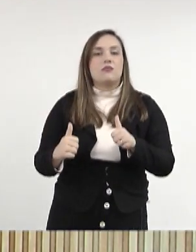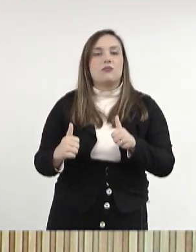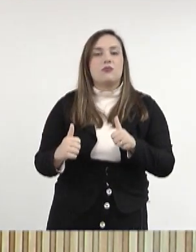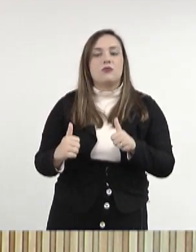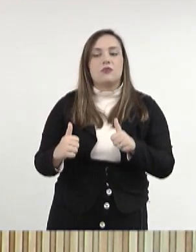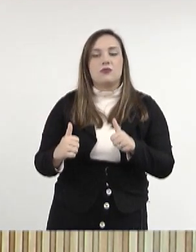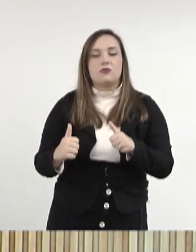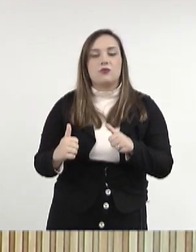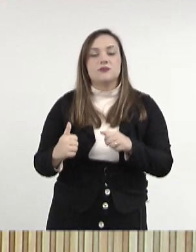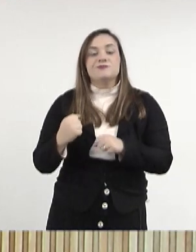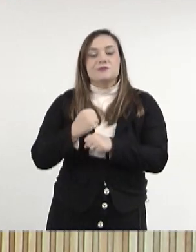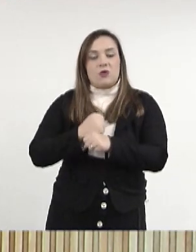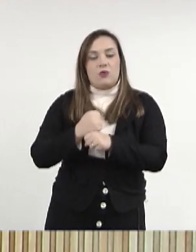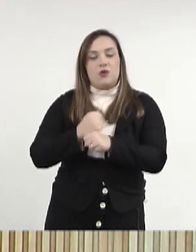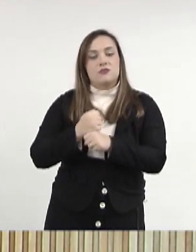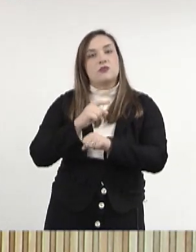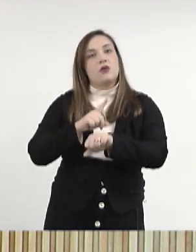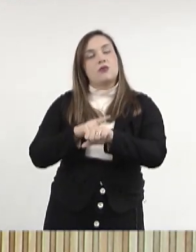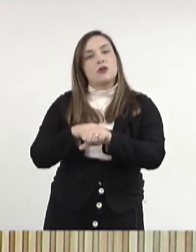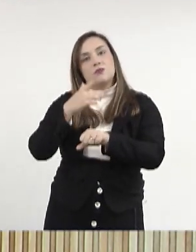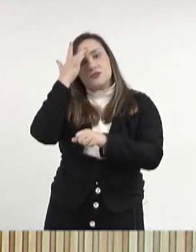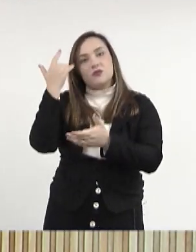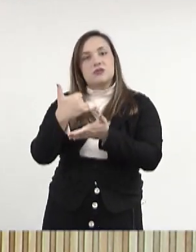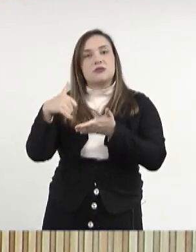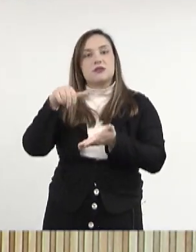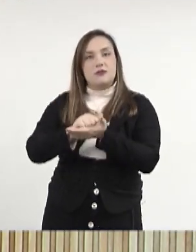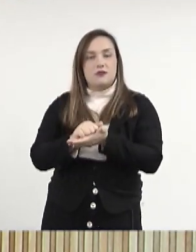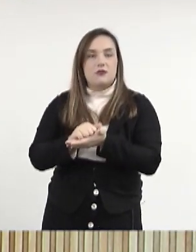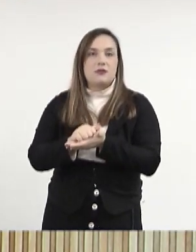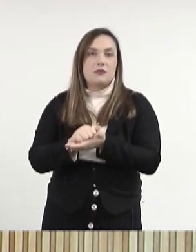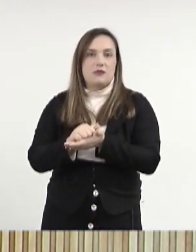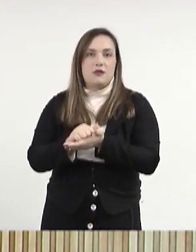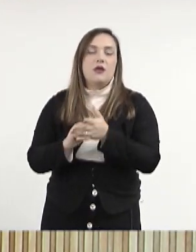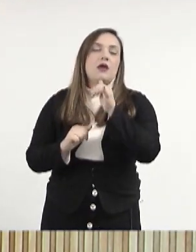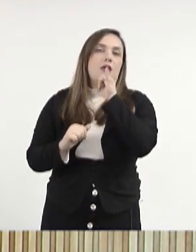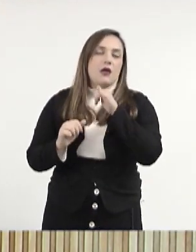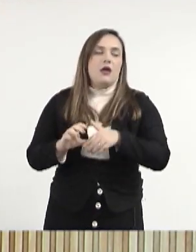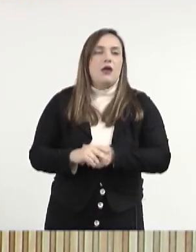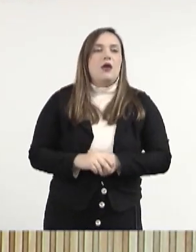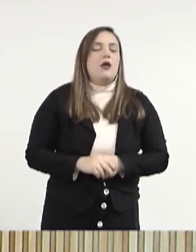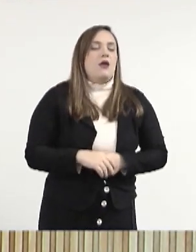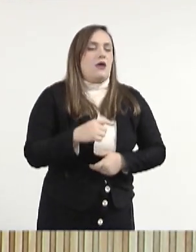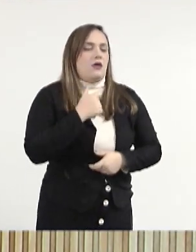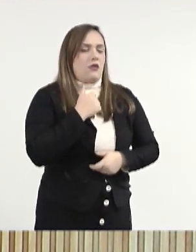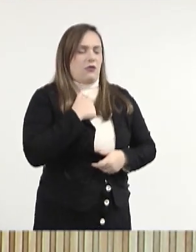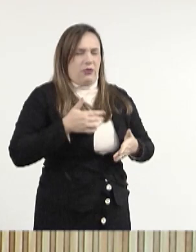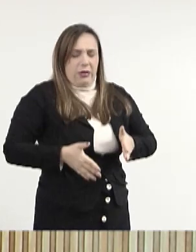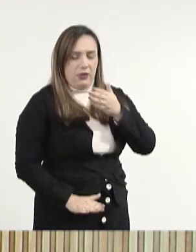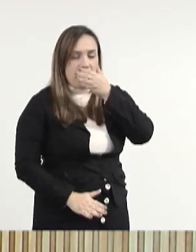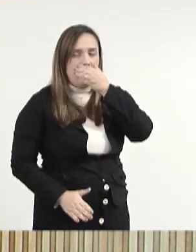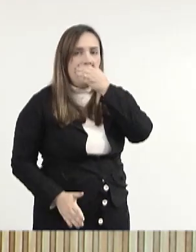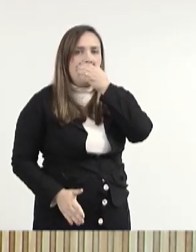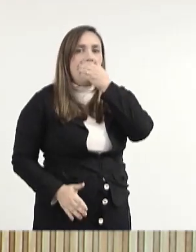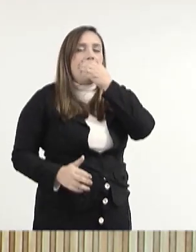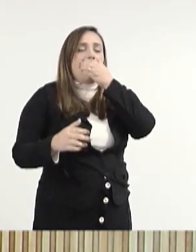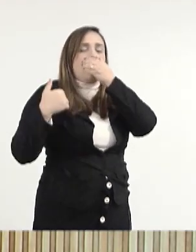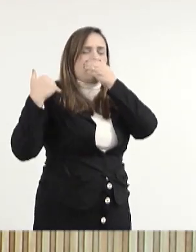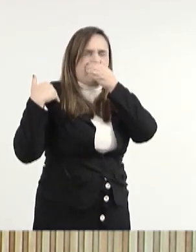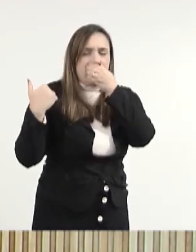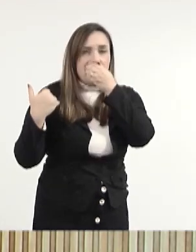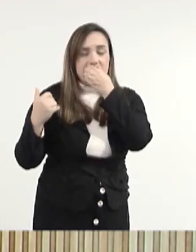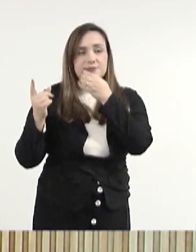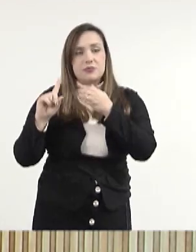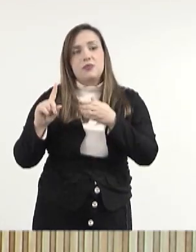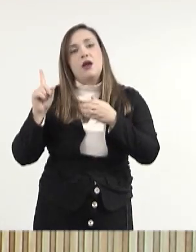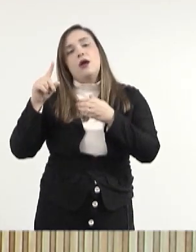ato da inscrição. Para que esse limite seja respeitado, não pelo ano que a pessoa nasceu e ela vai trocar de idade, mas pelo ano no ato